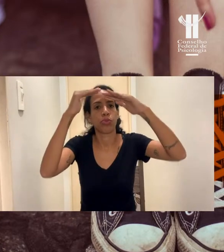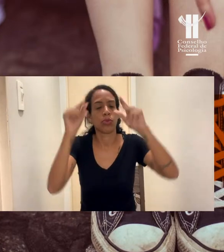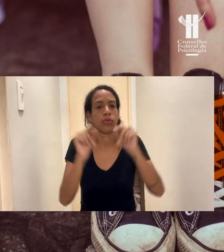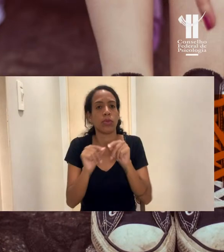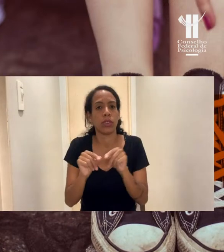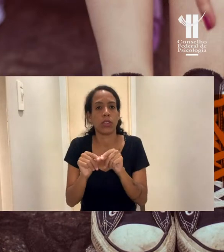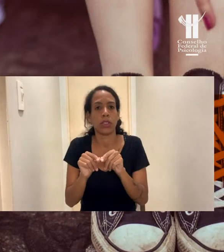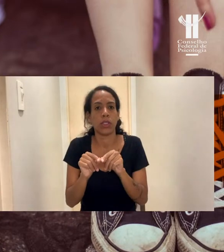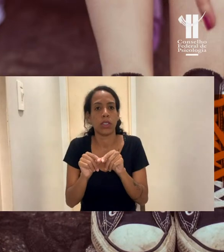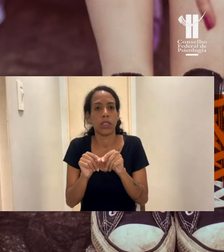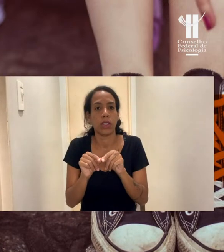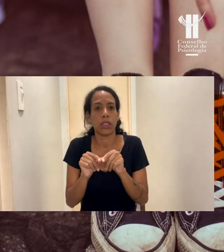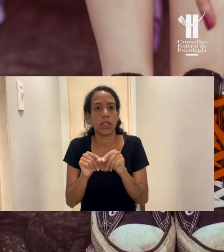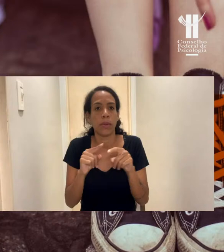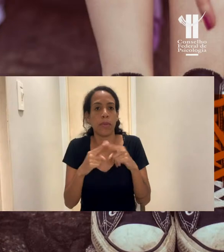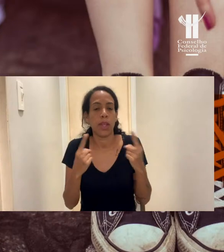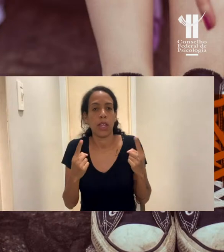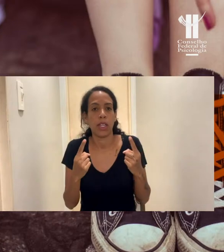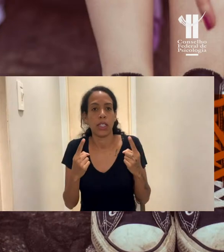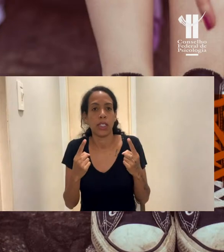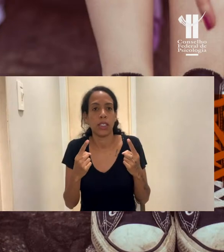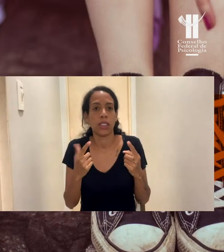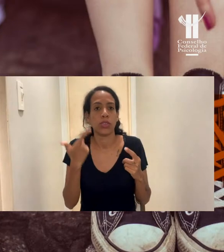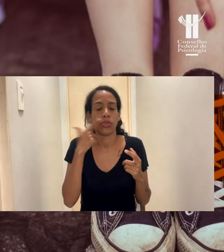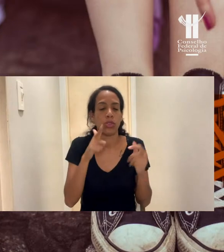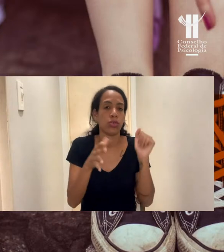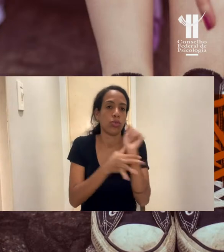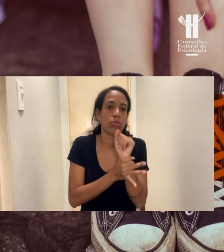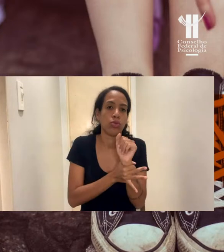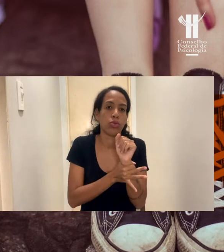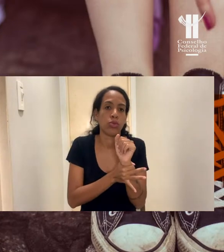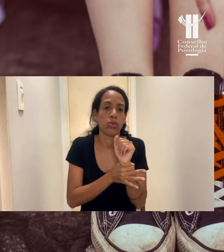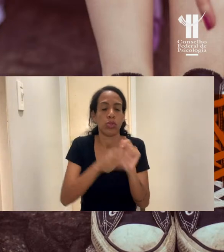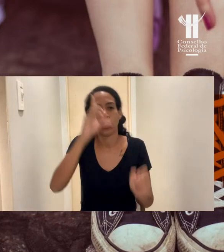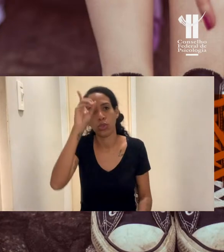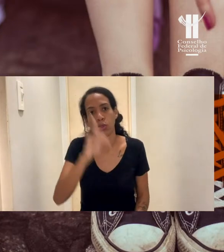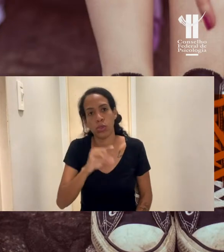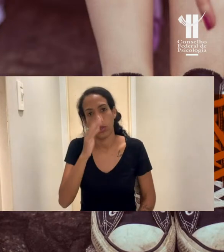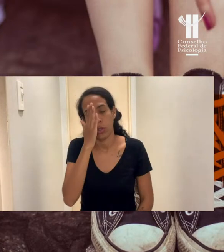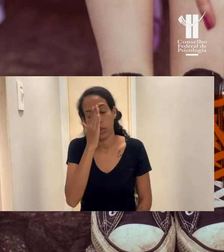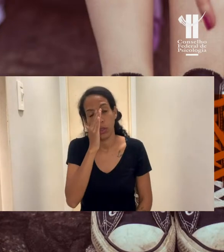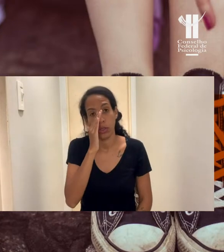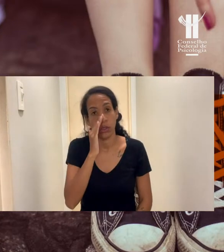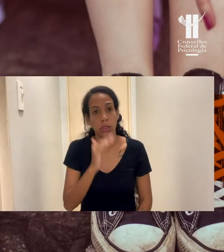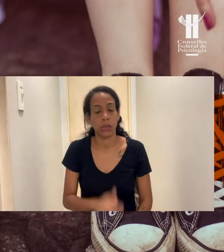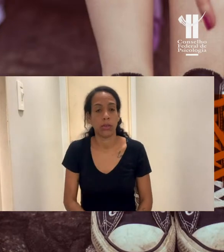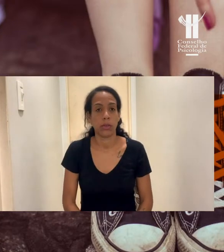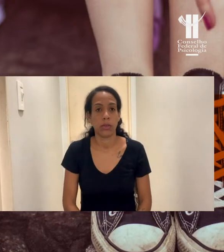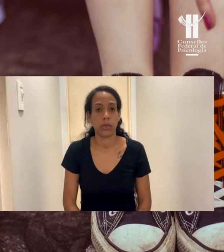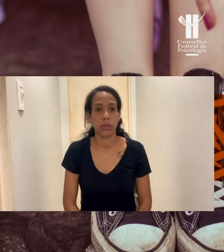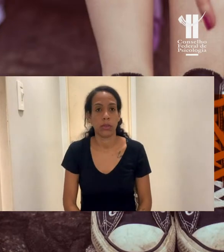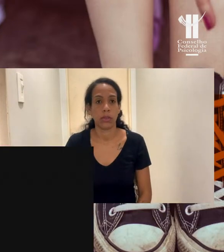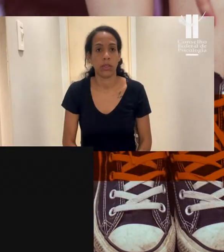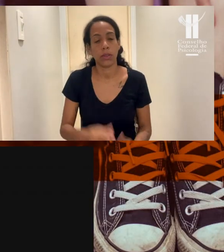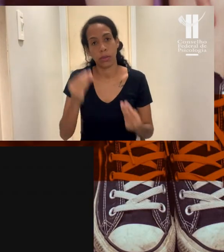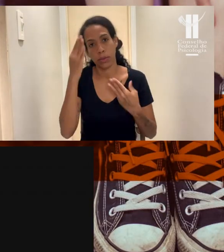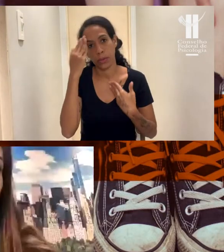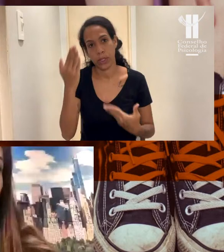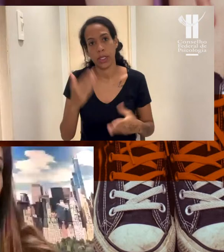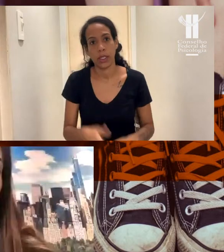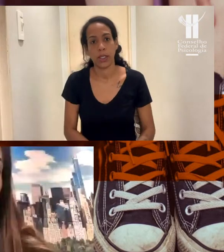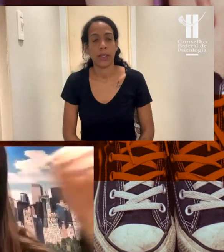atuação mais garantidora de direitos nesse sentido. Acho que é isso. Obrigada.